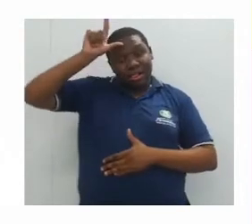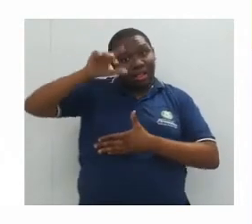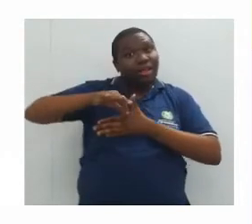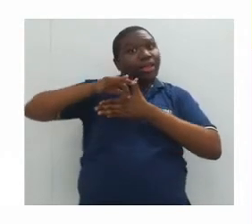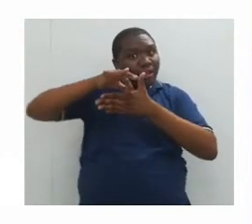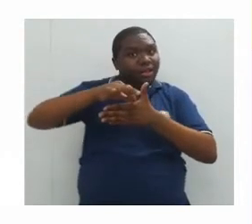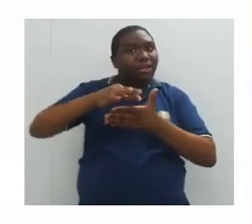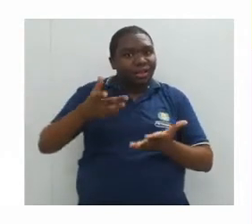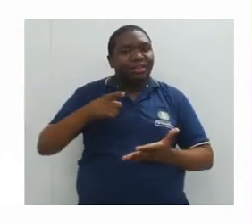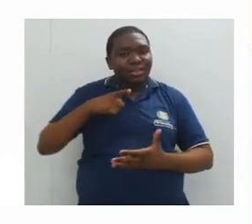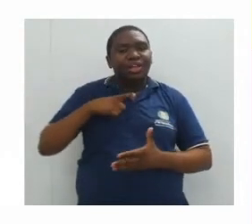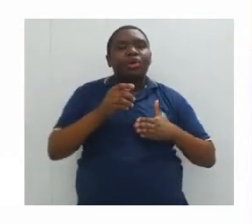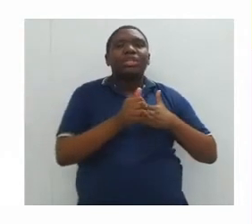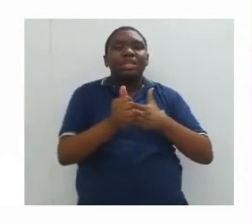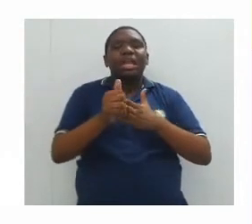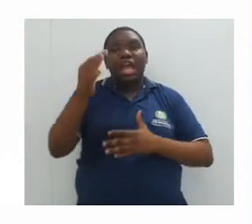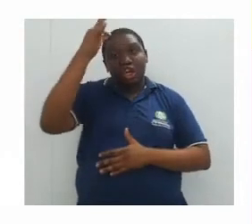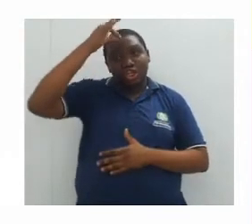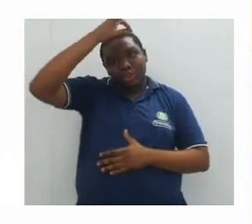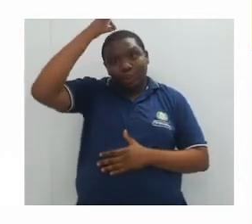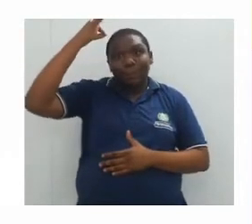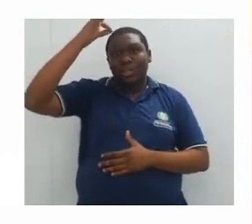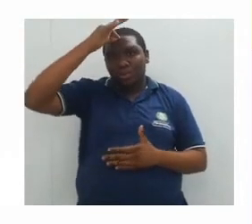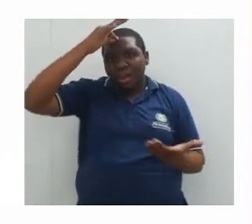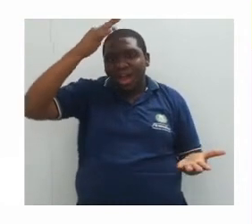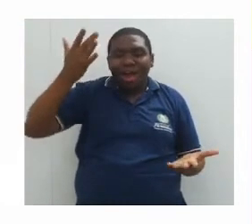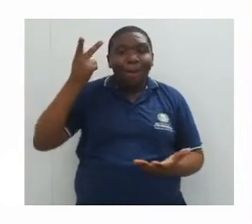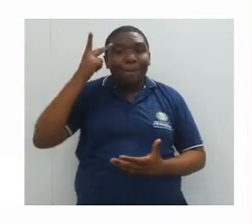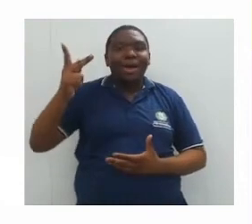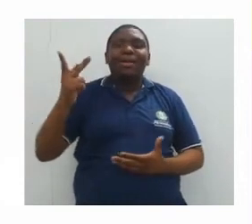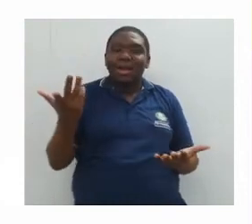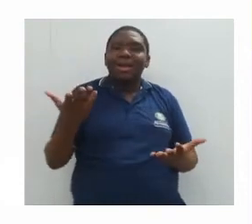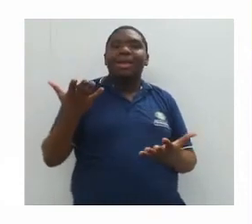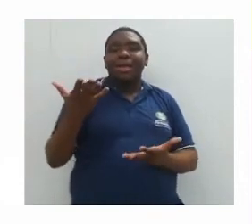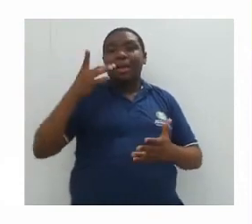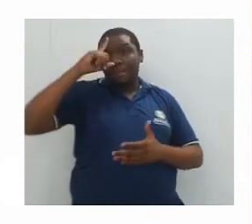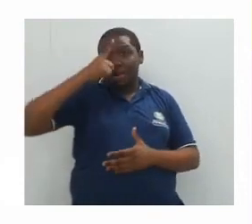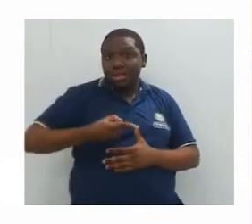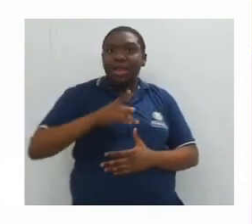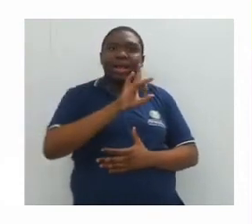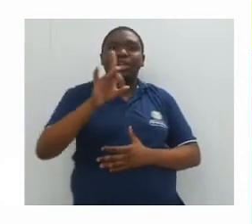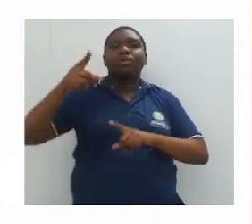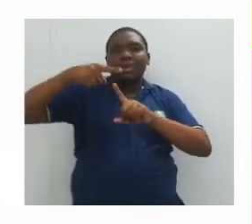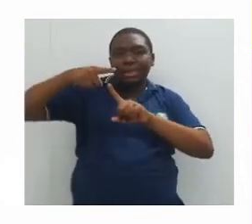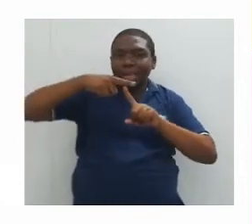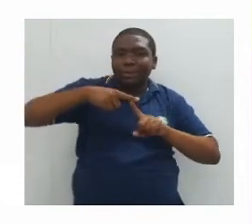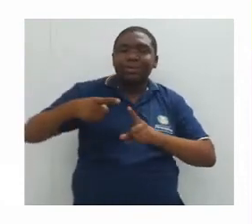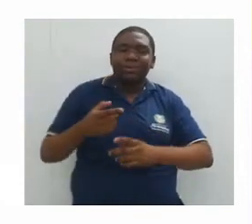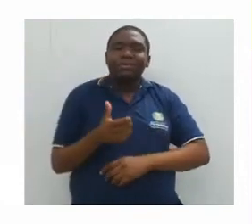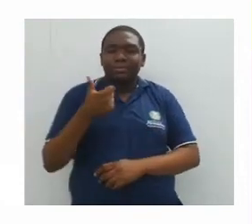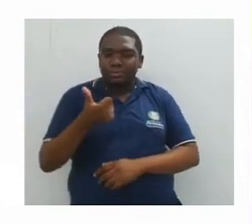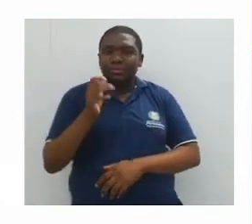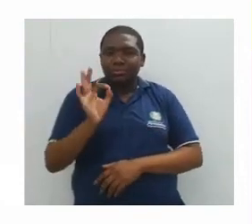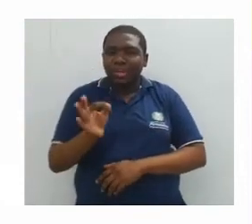enviada pelos guias espirituais para comandar cada um tipo daí de agremiação.